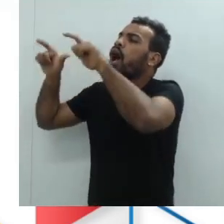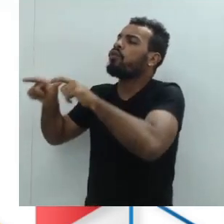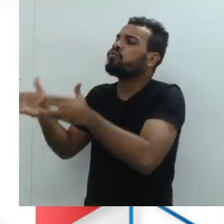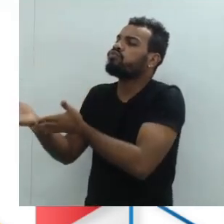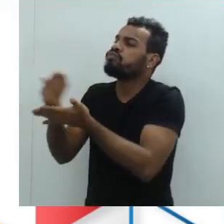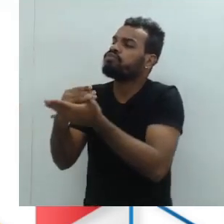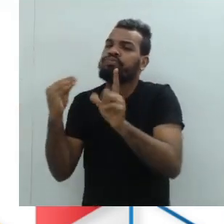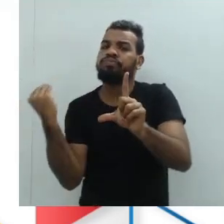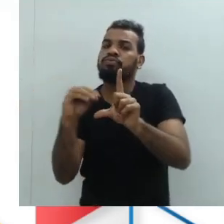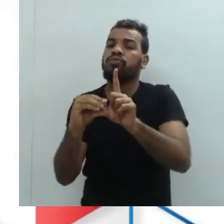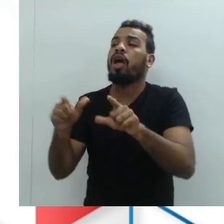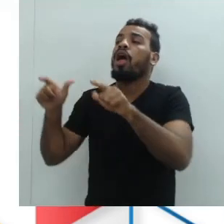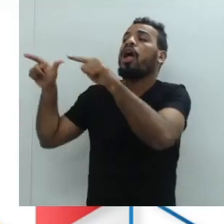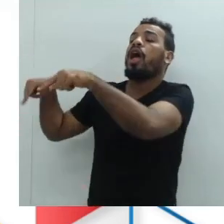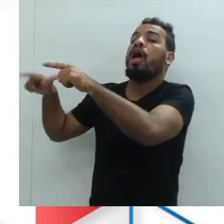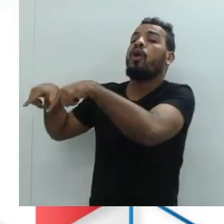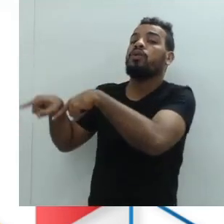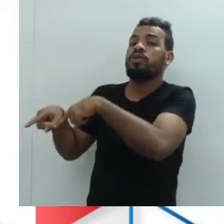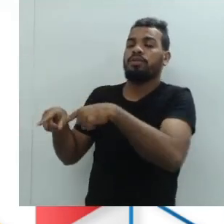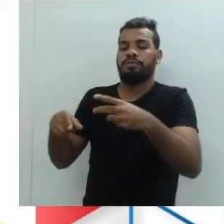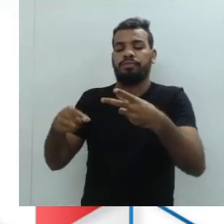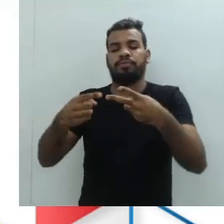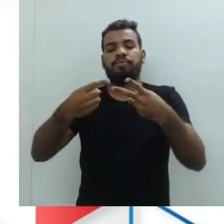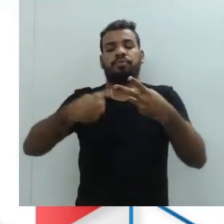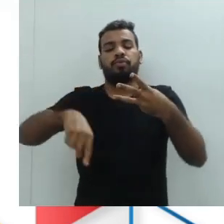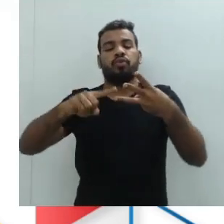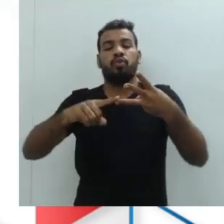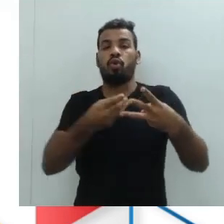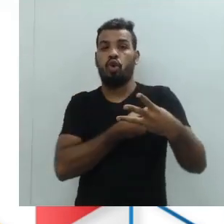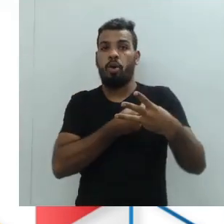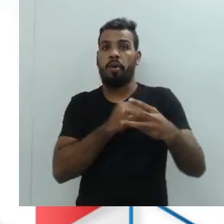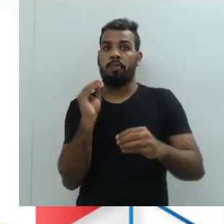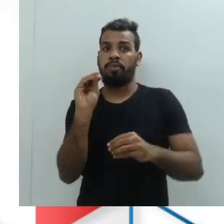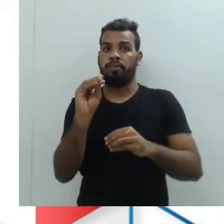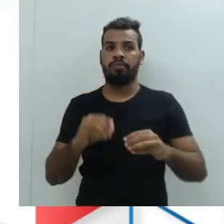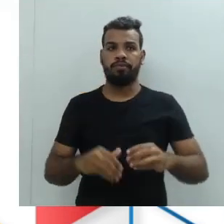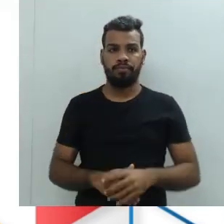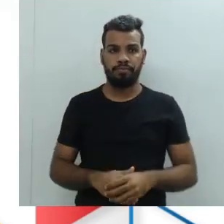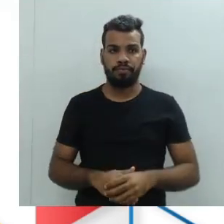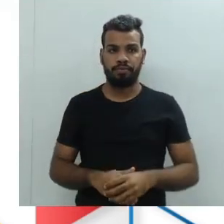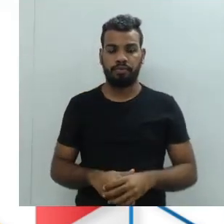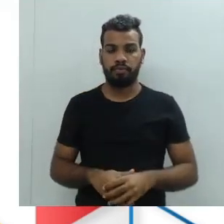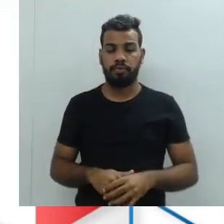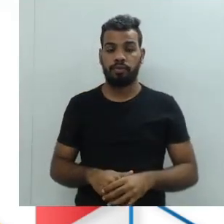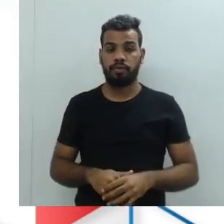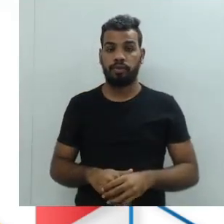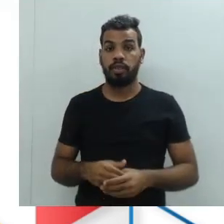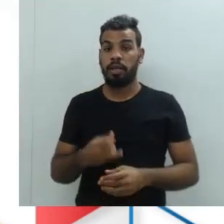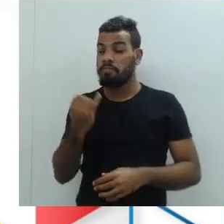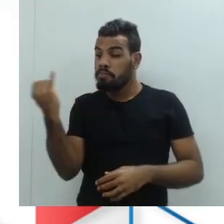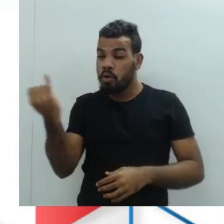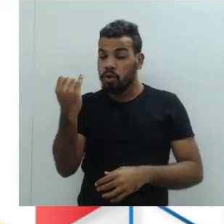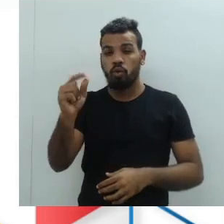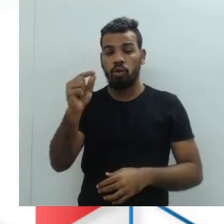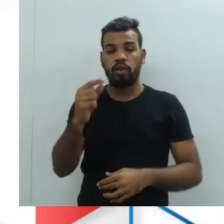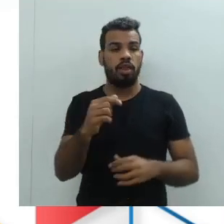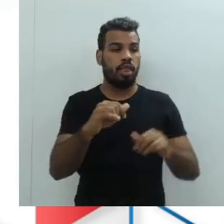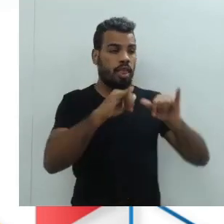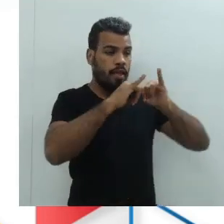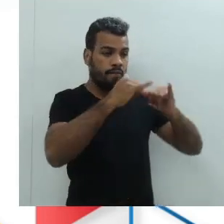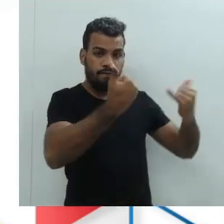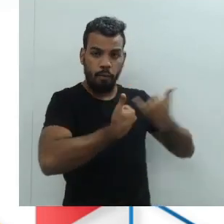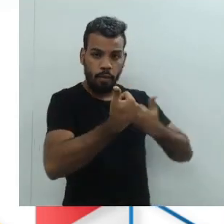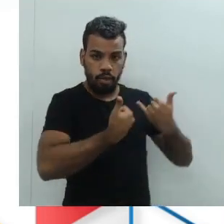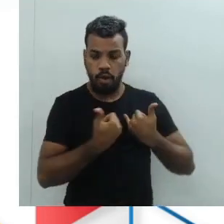a informação que pegou ele, os números. O mais importante é que precisamos comparar as informações dadas